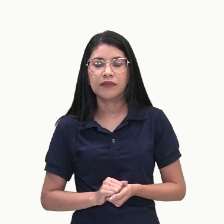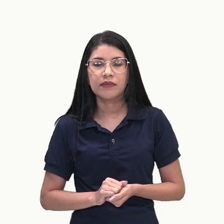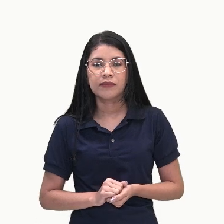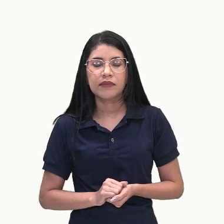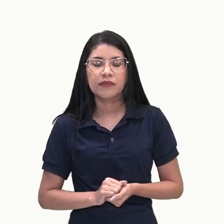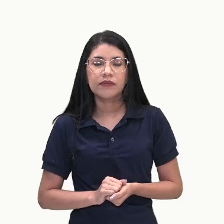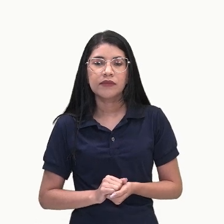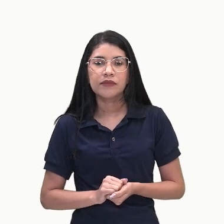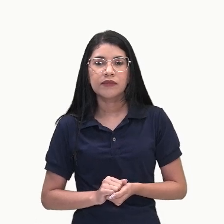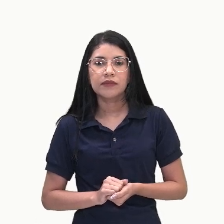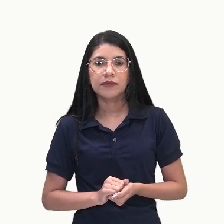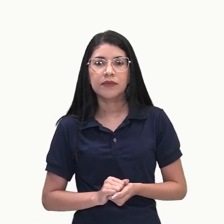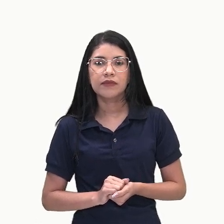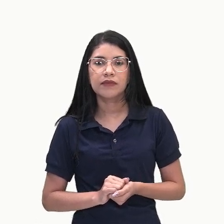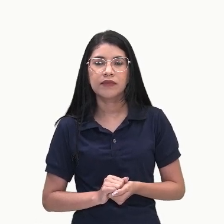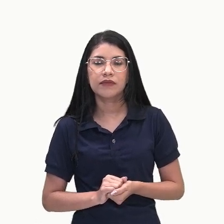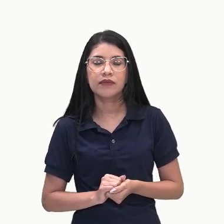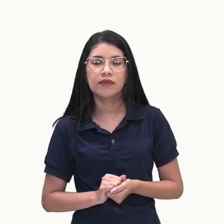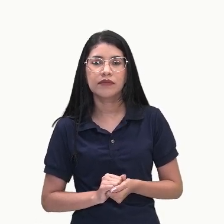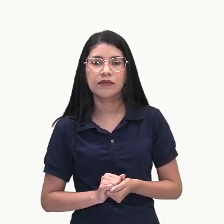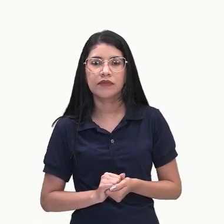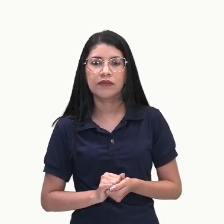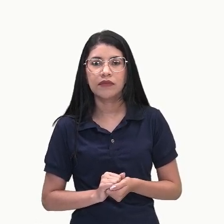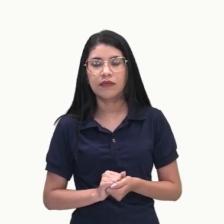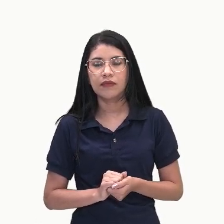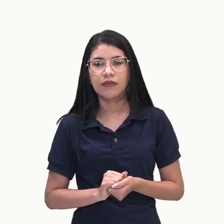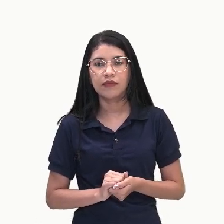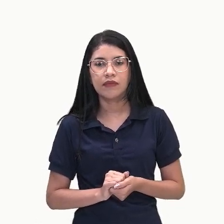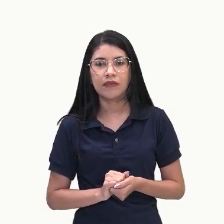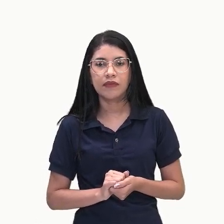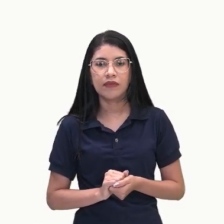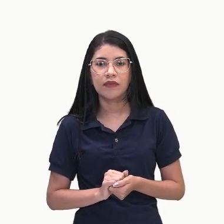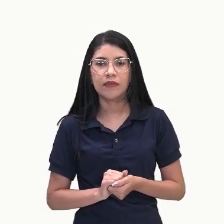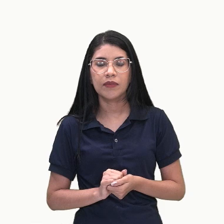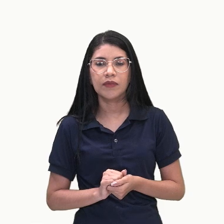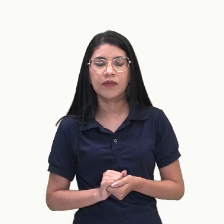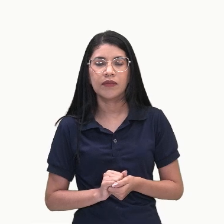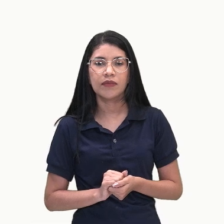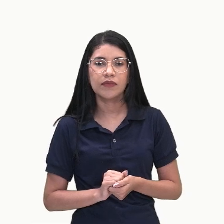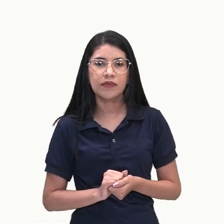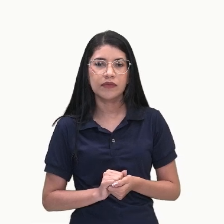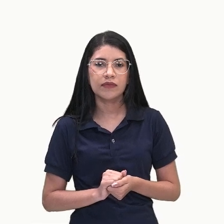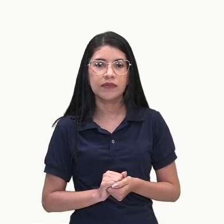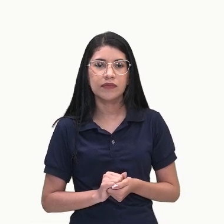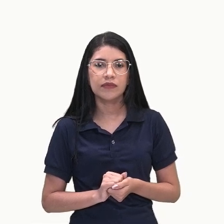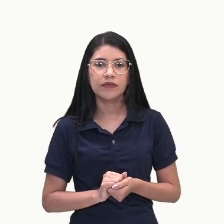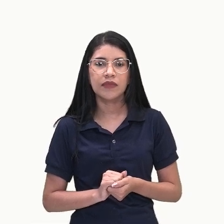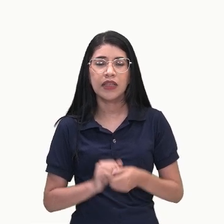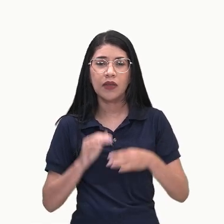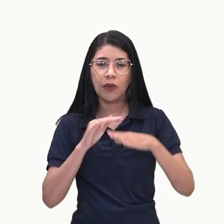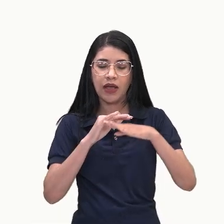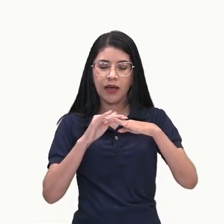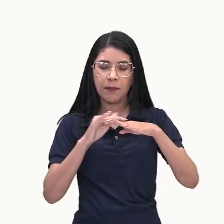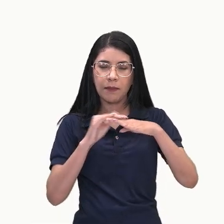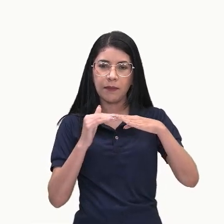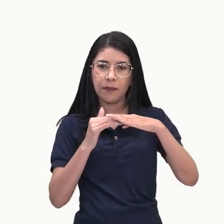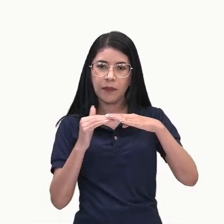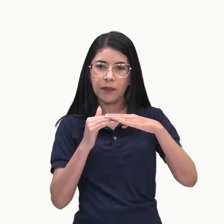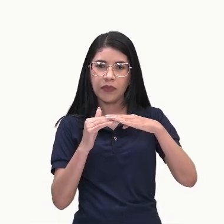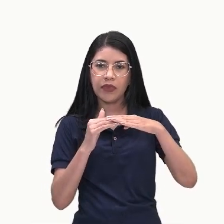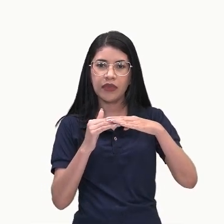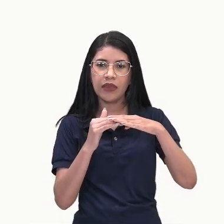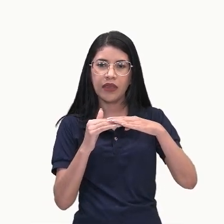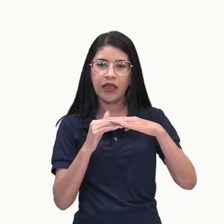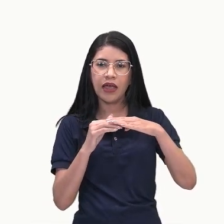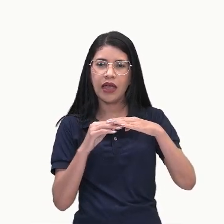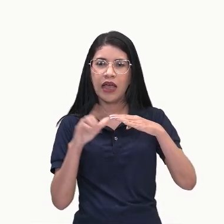lá. Essa lâmina basal, ela vai fazer essa comunicação, cadê aqui? Ó, a